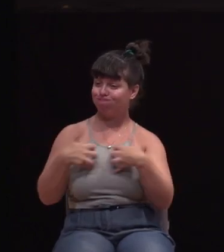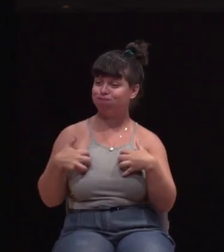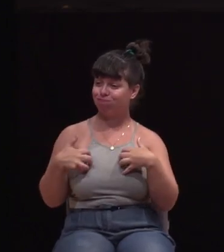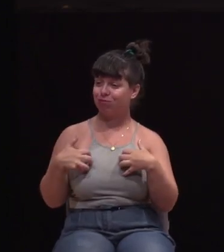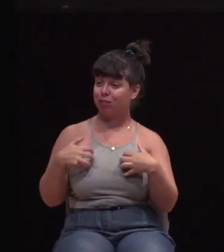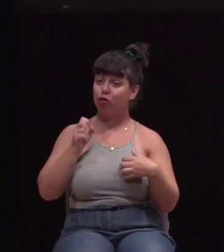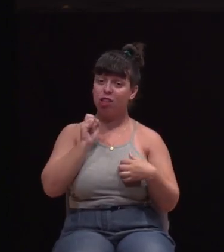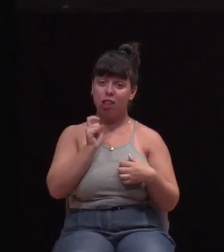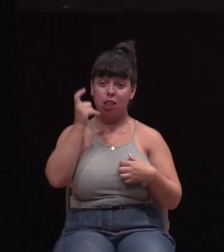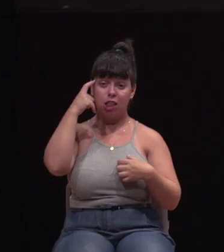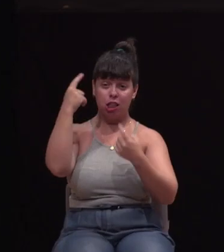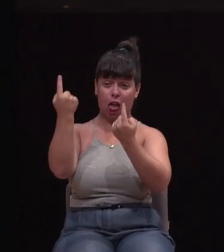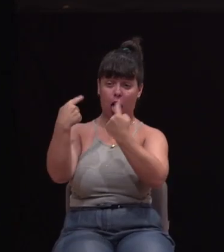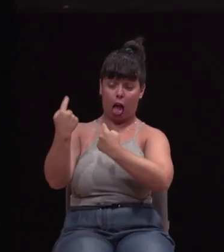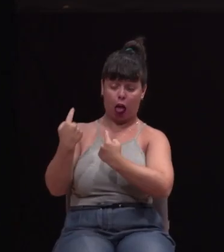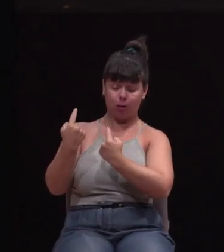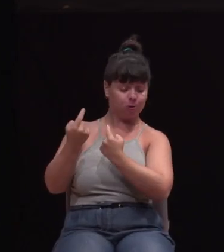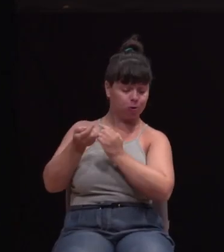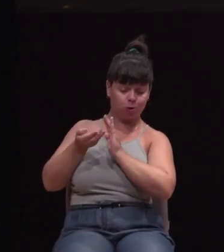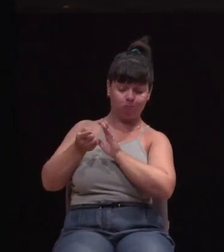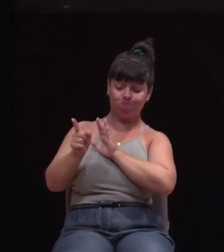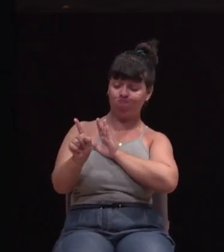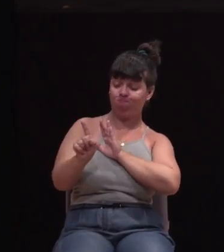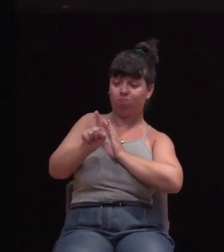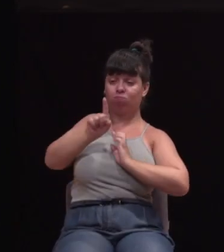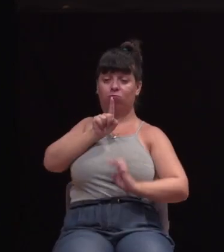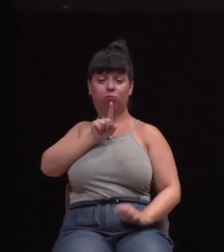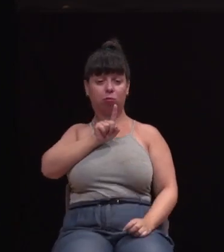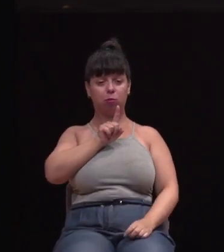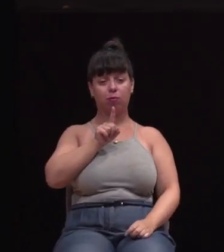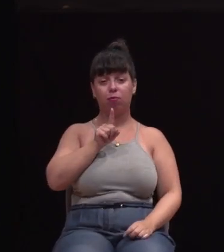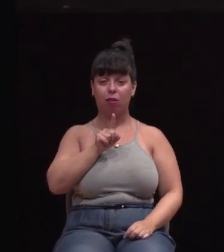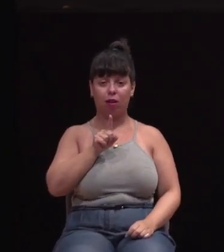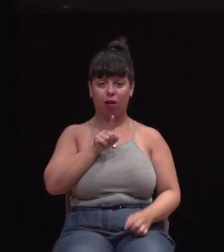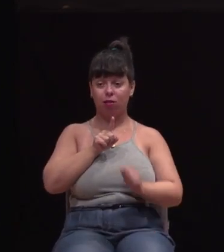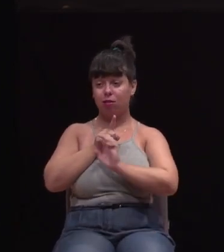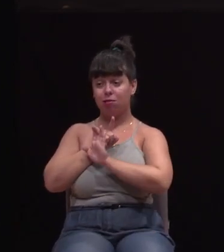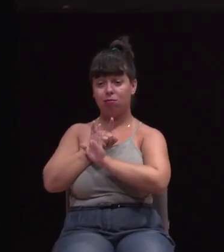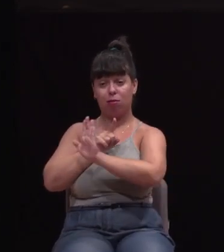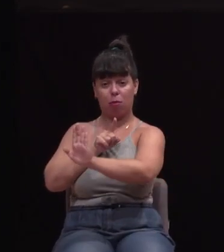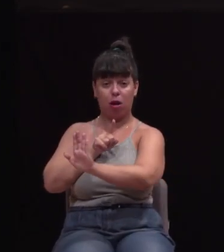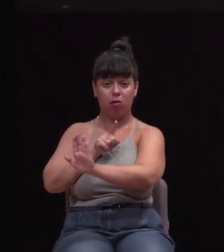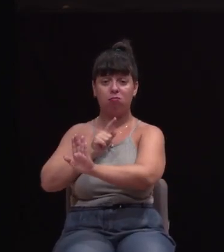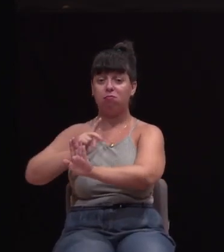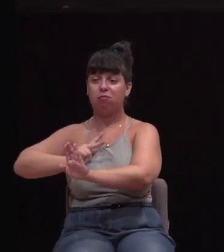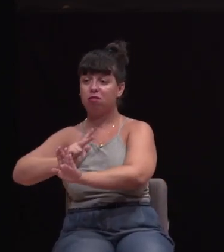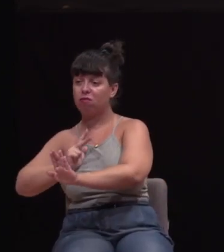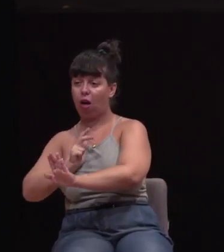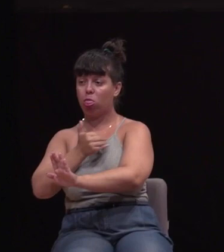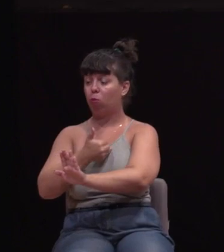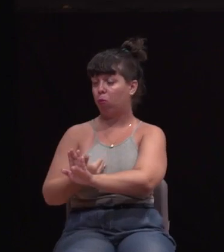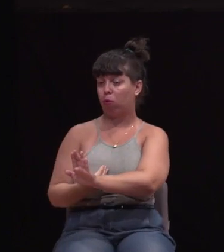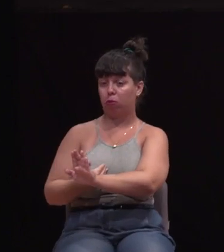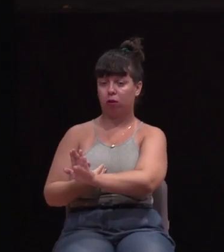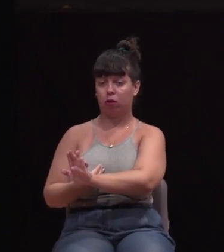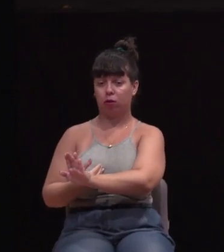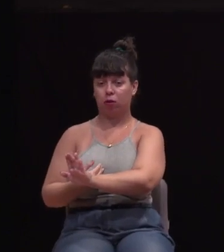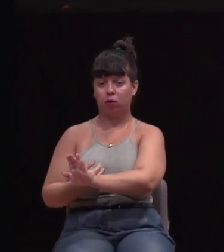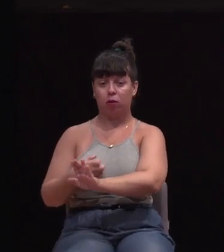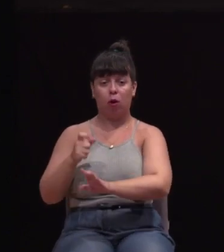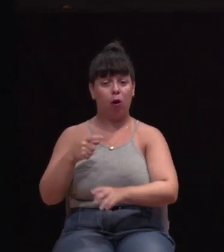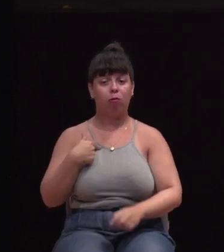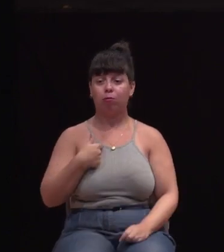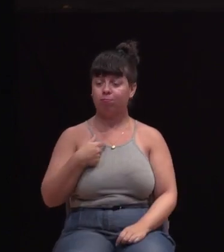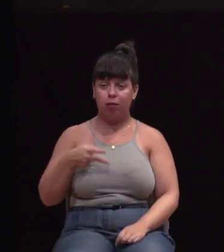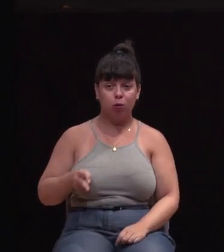colocada em todas as esferas possíveis e imagináveis, do privado ao público, ou a gente vai ficar inventando a roda